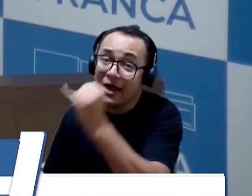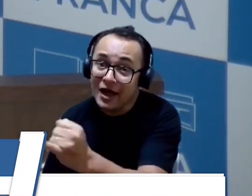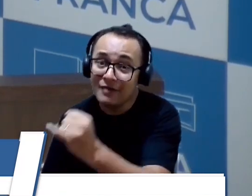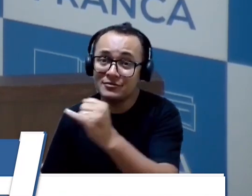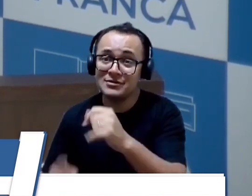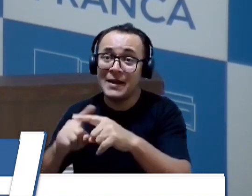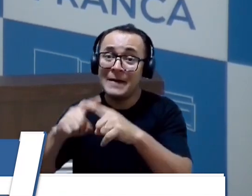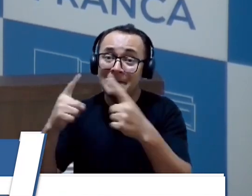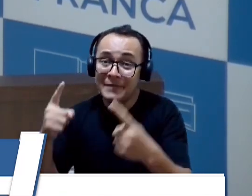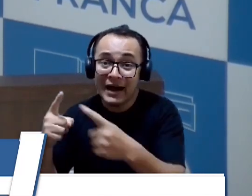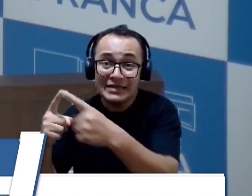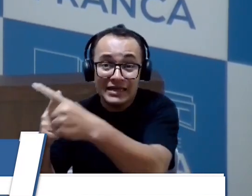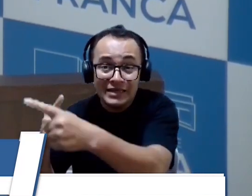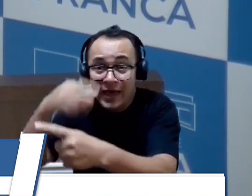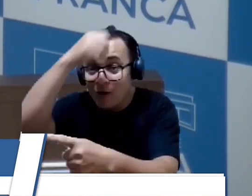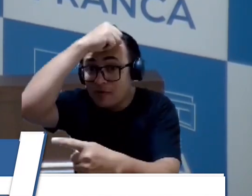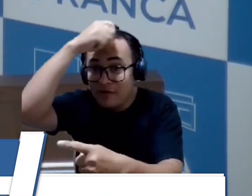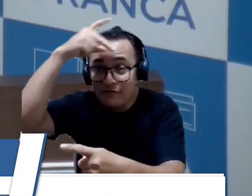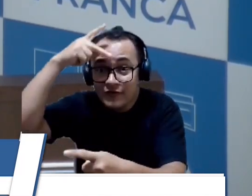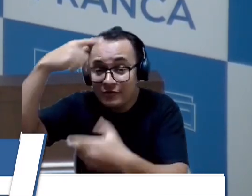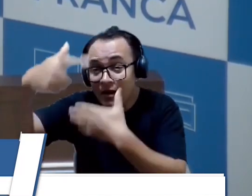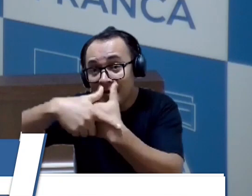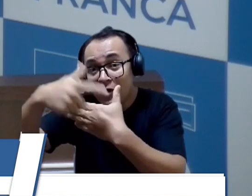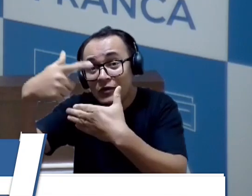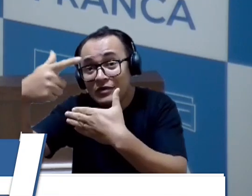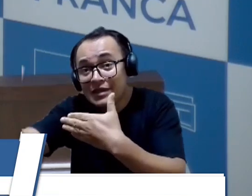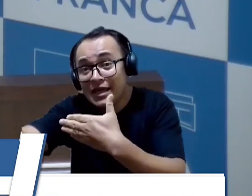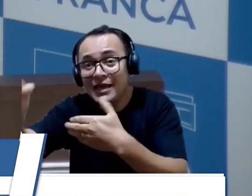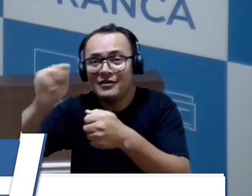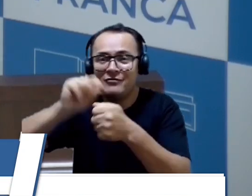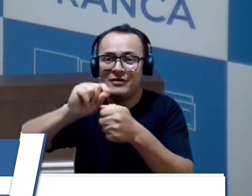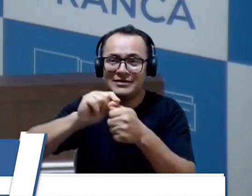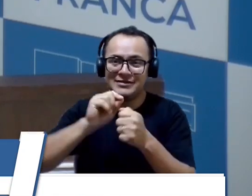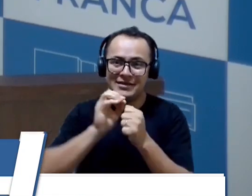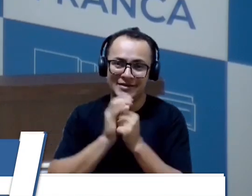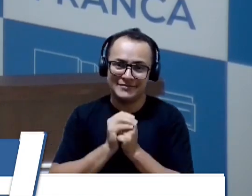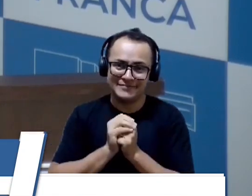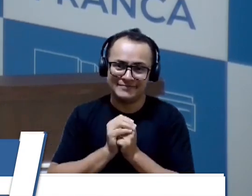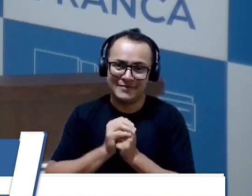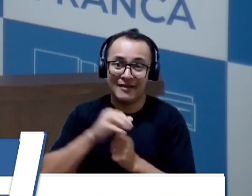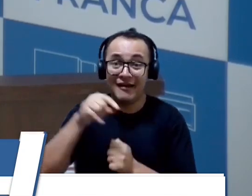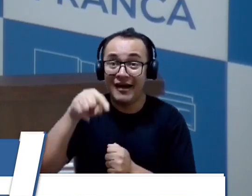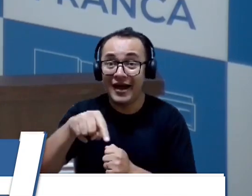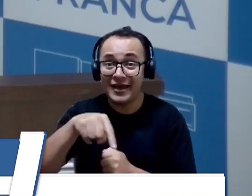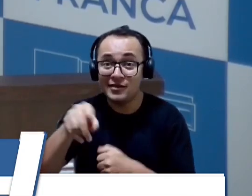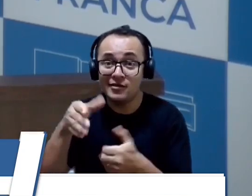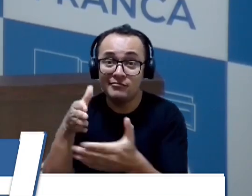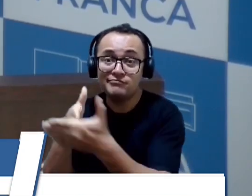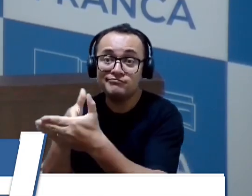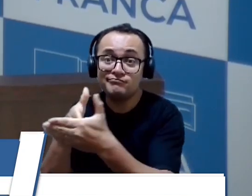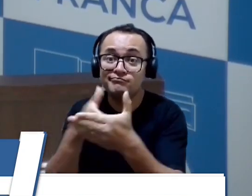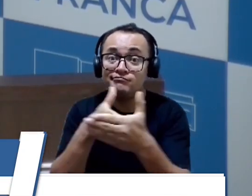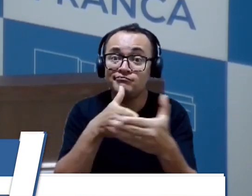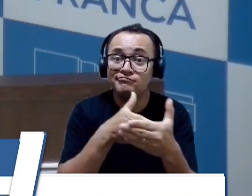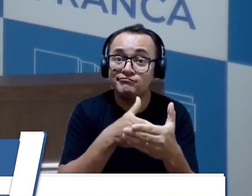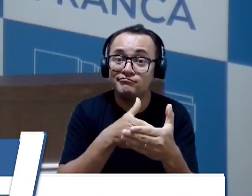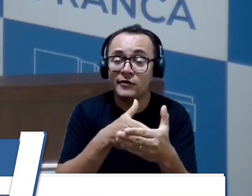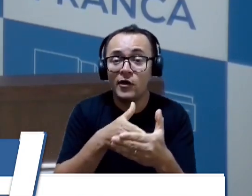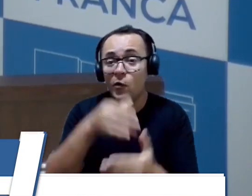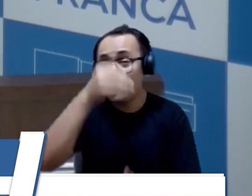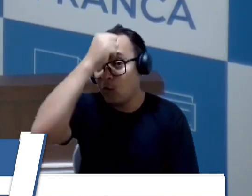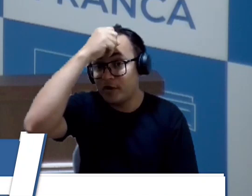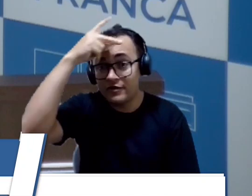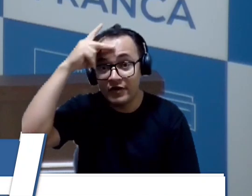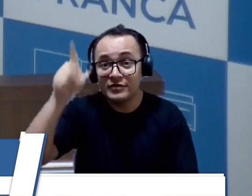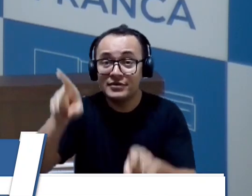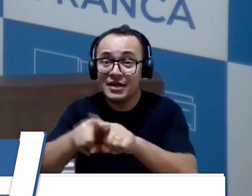nós, vereadores, nós estamos limitados, como o prefeito está limitado. Então,